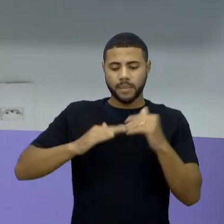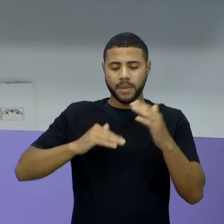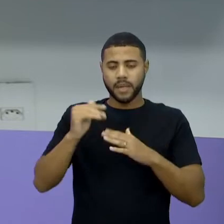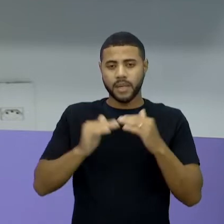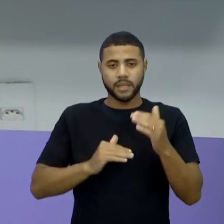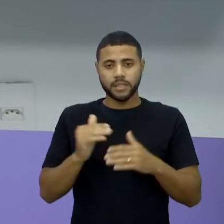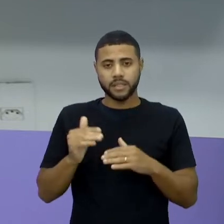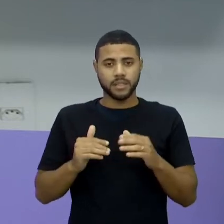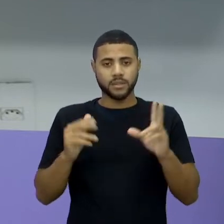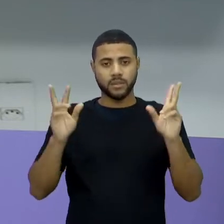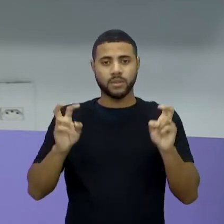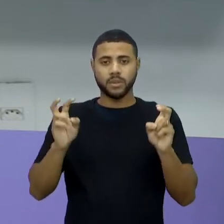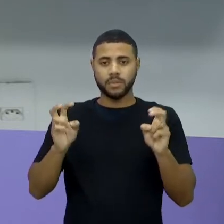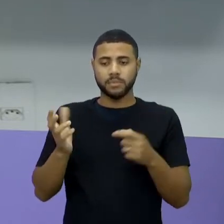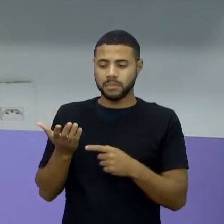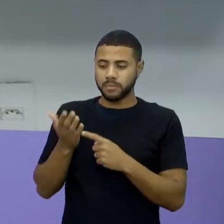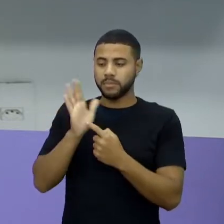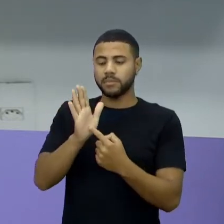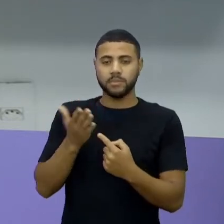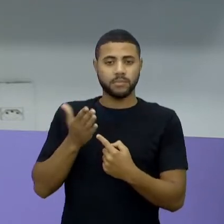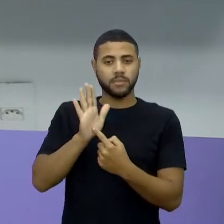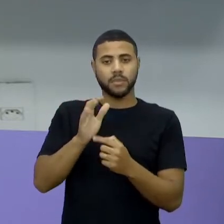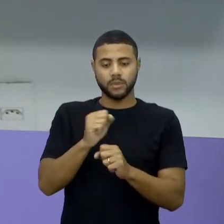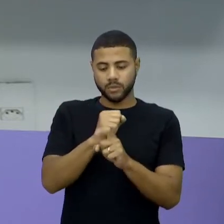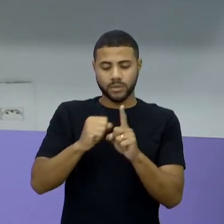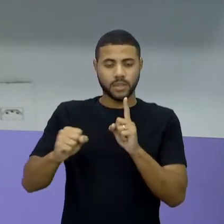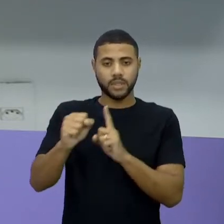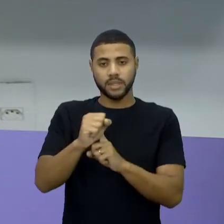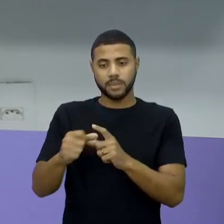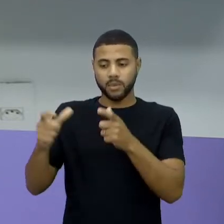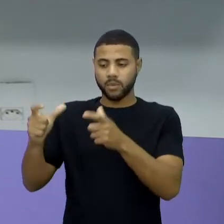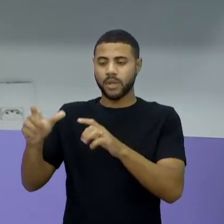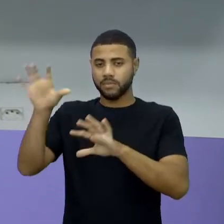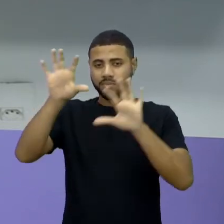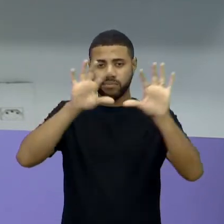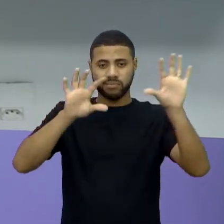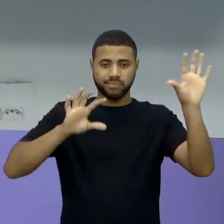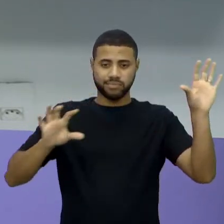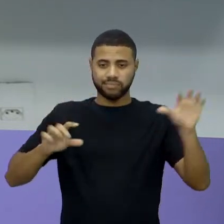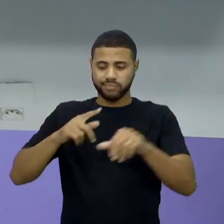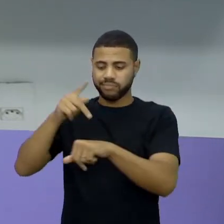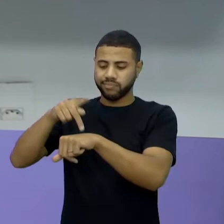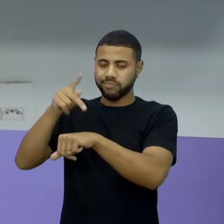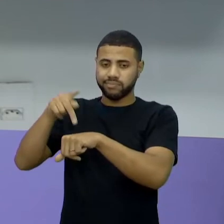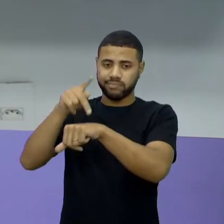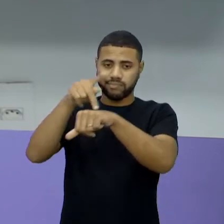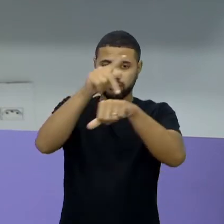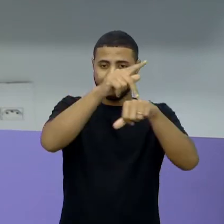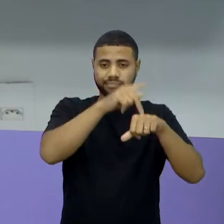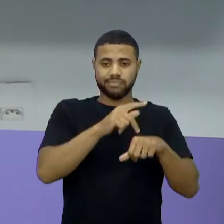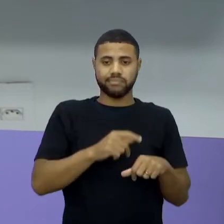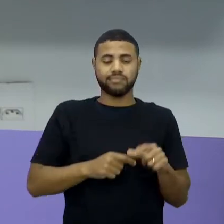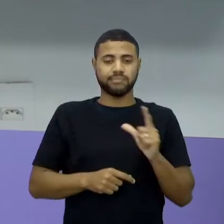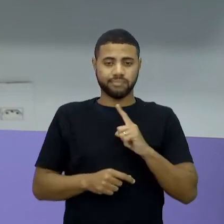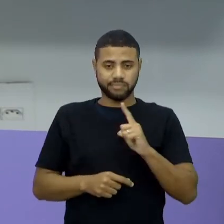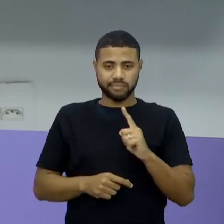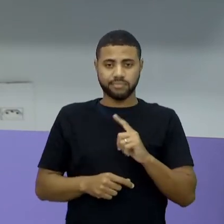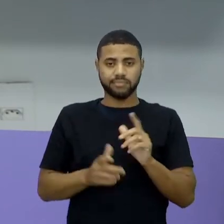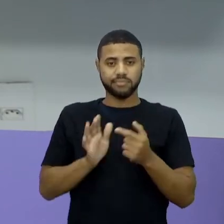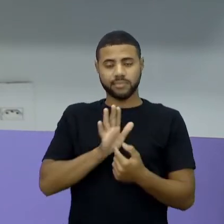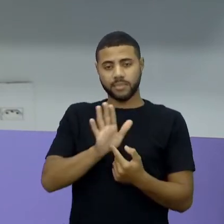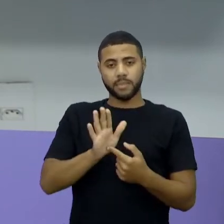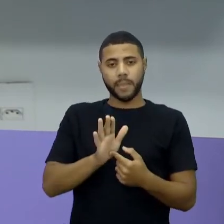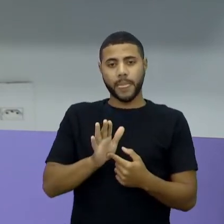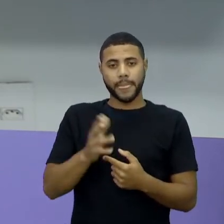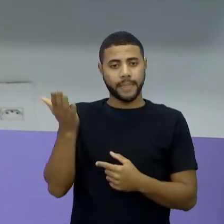de questão que aparecia também em outros lugares, em outros momentos. Então, a gente citou, né, na